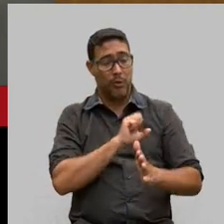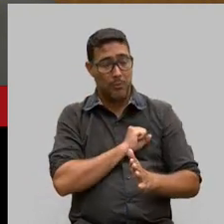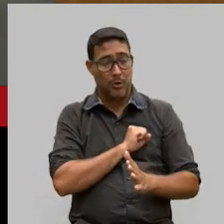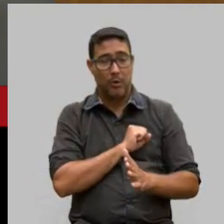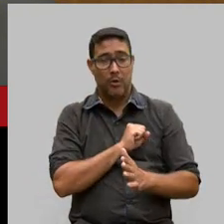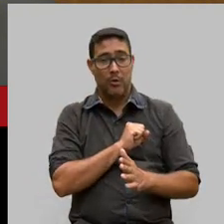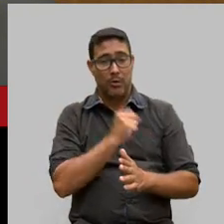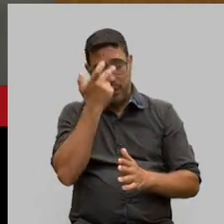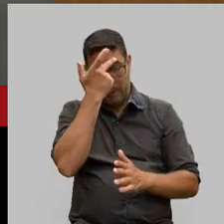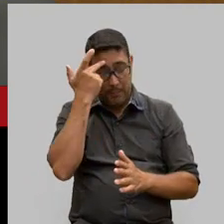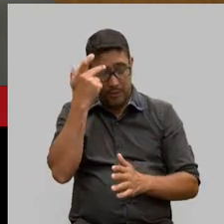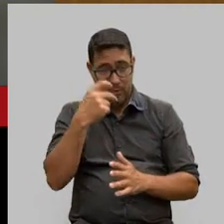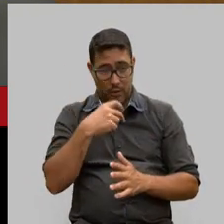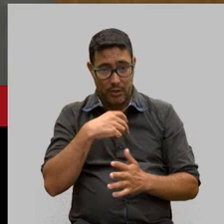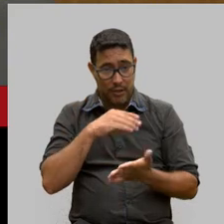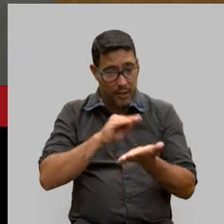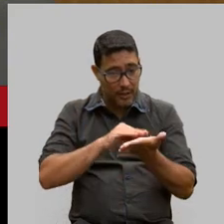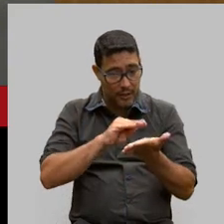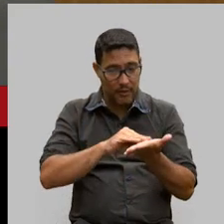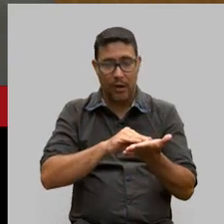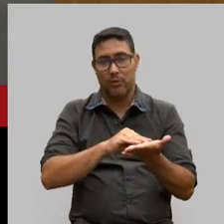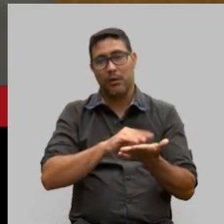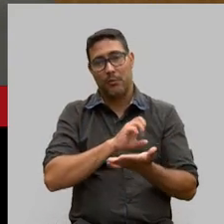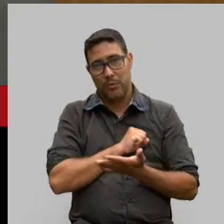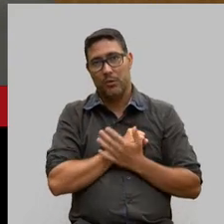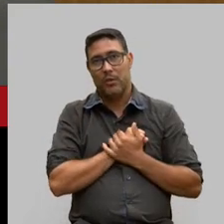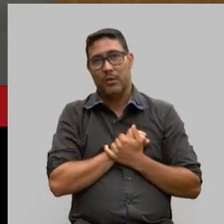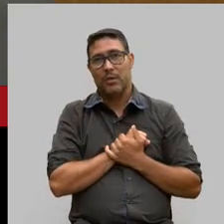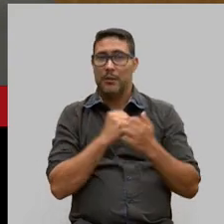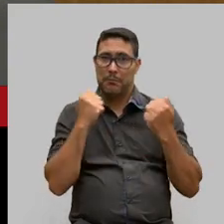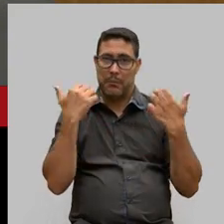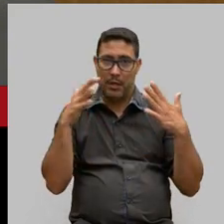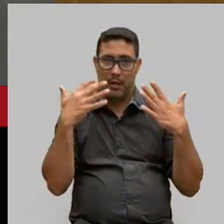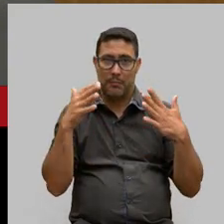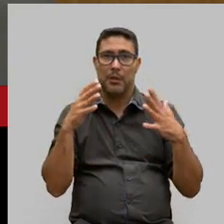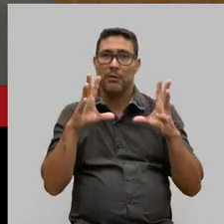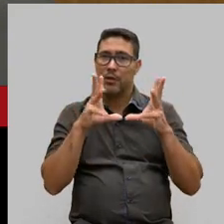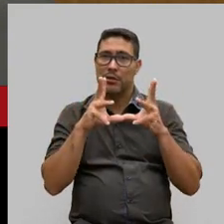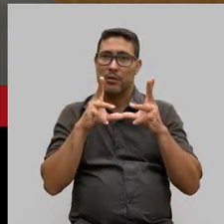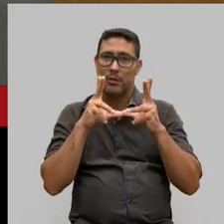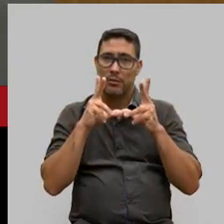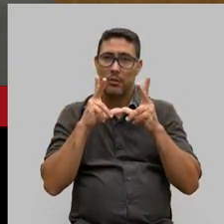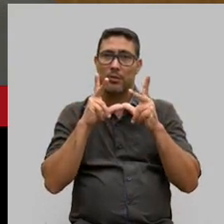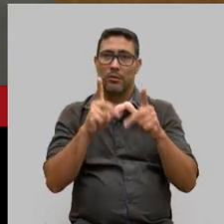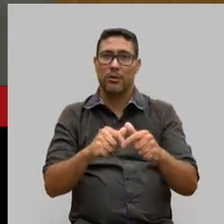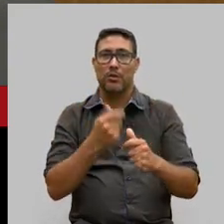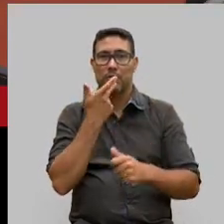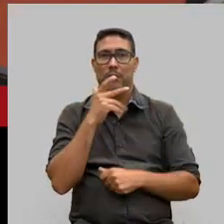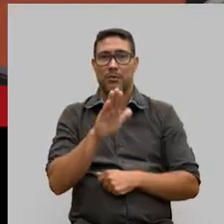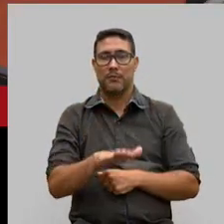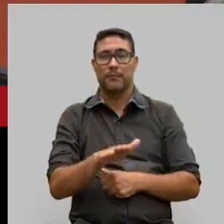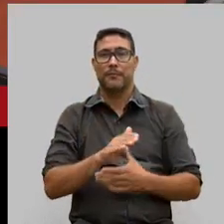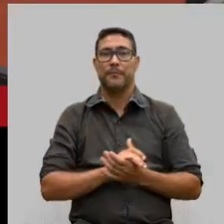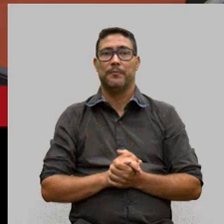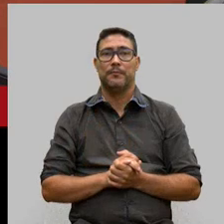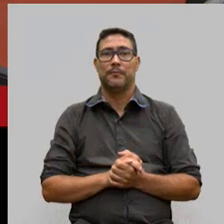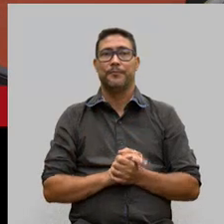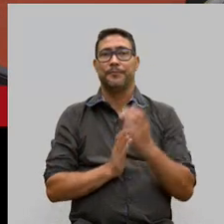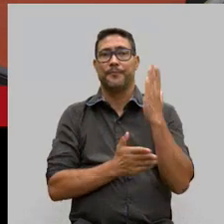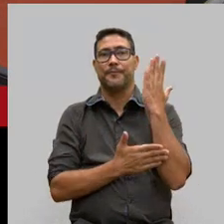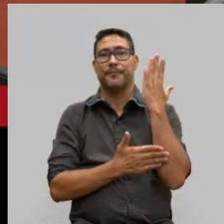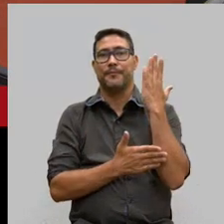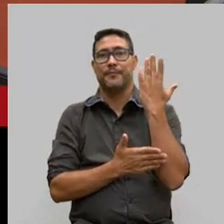uma falta de amor de carinho Então parabéns mais uma vez parabéns a todos e uma boa tarde